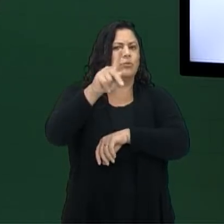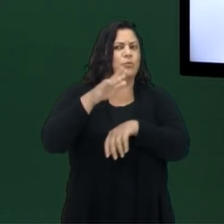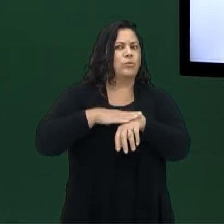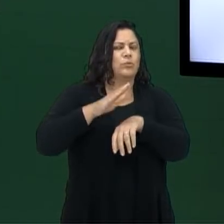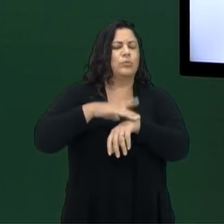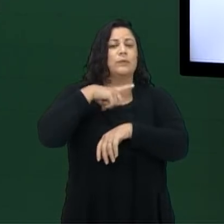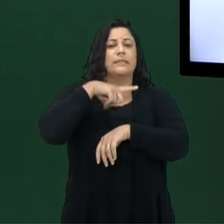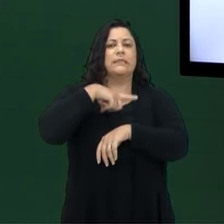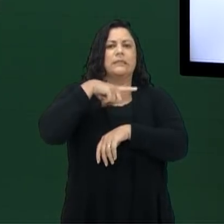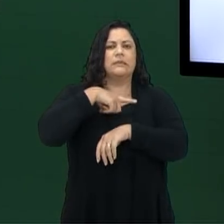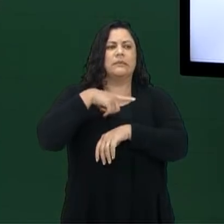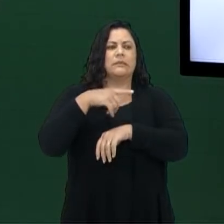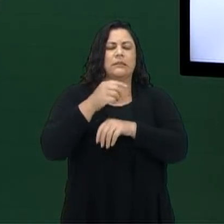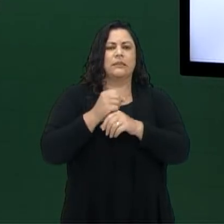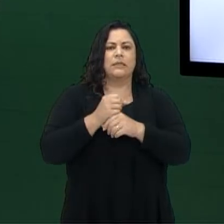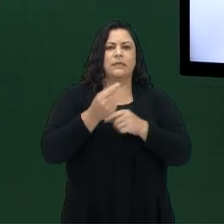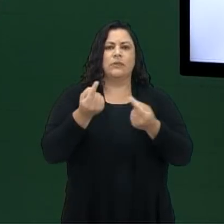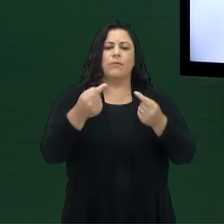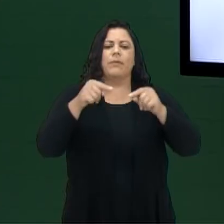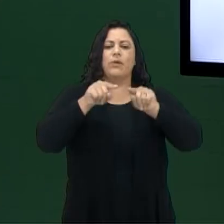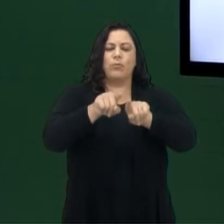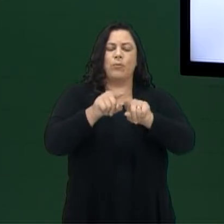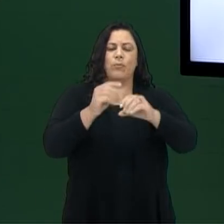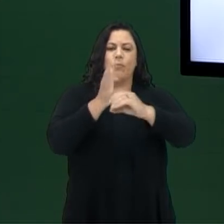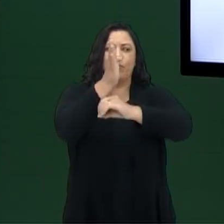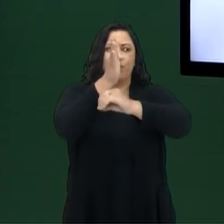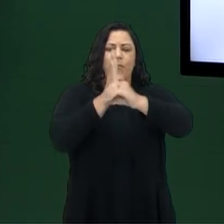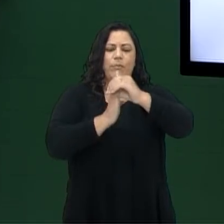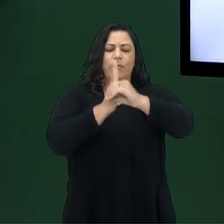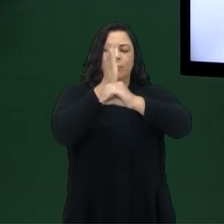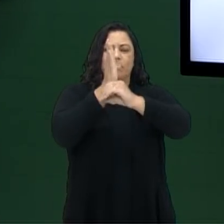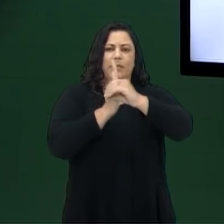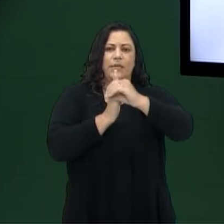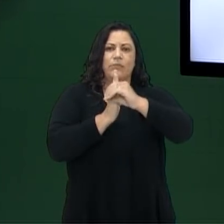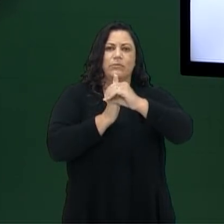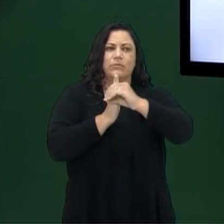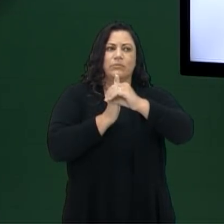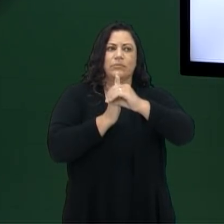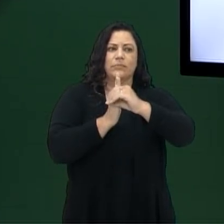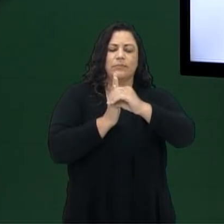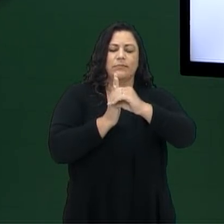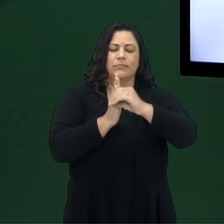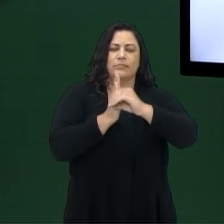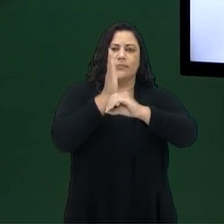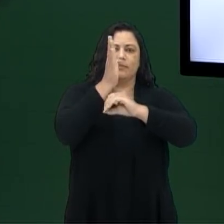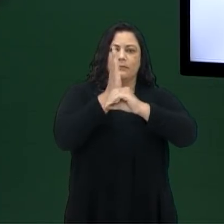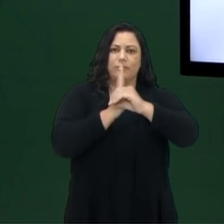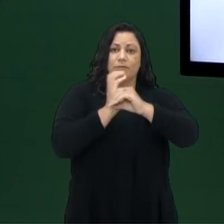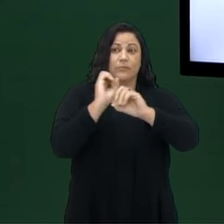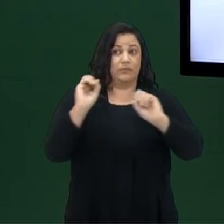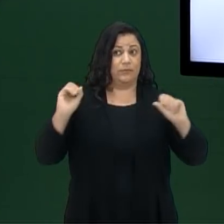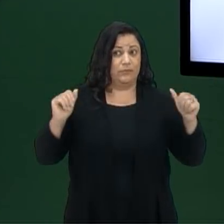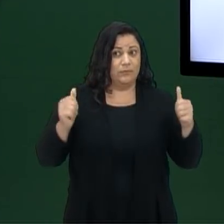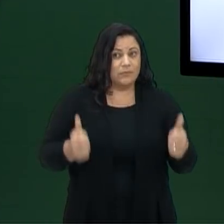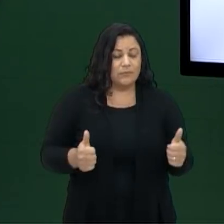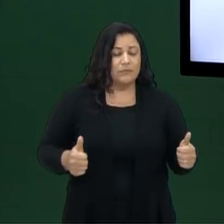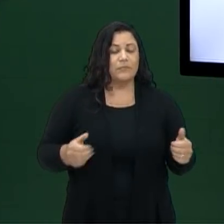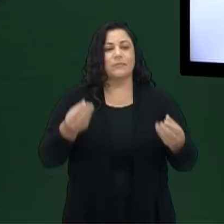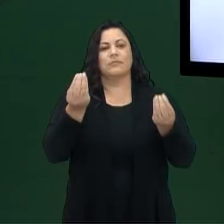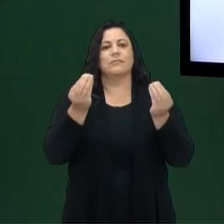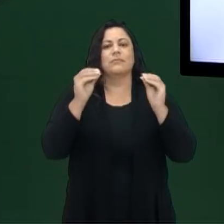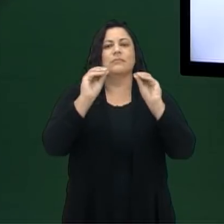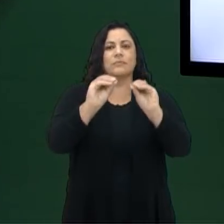uma marcaçãozinha no meio, onde marca o centro. Então, aqui, vou procurar o meio, ok? Coloco bem